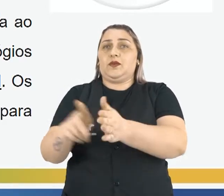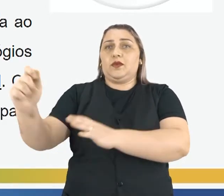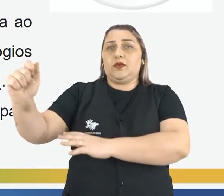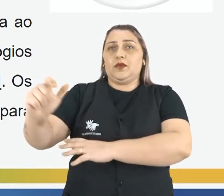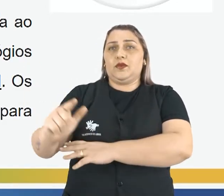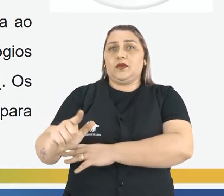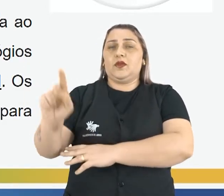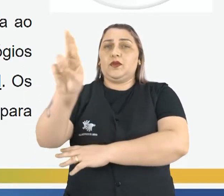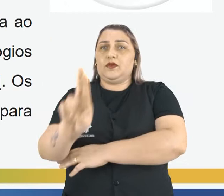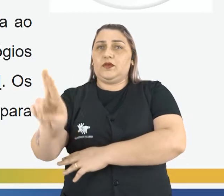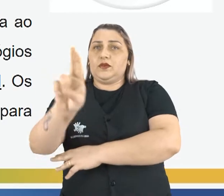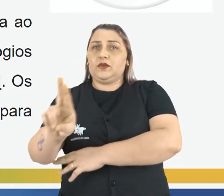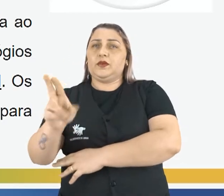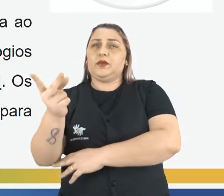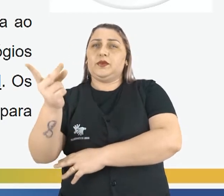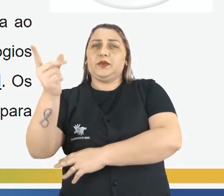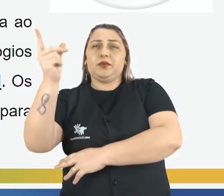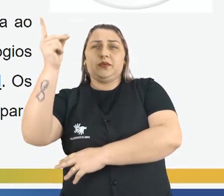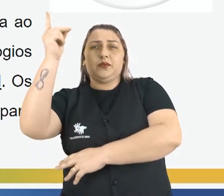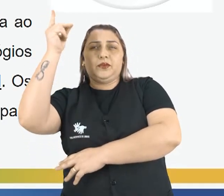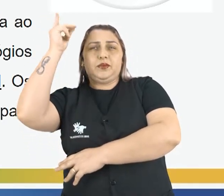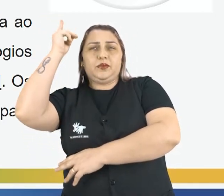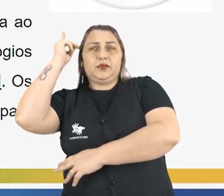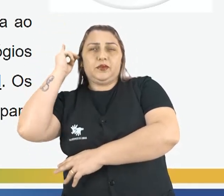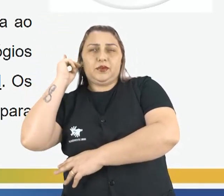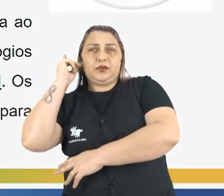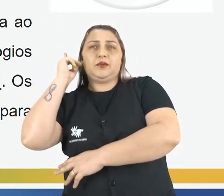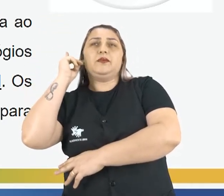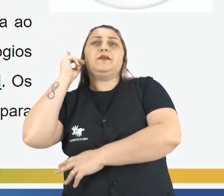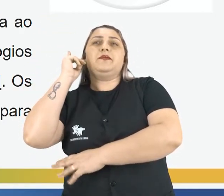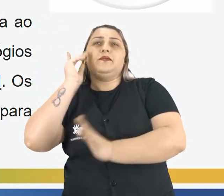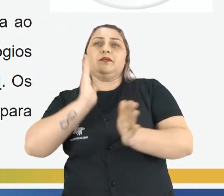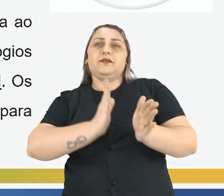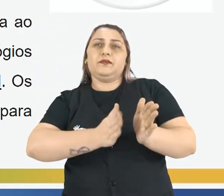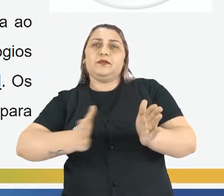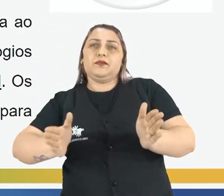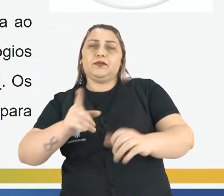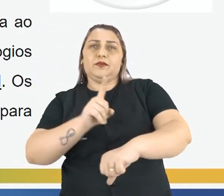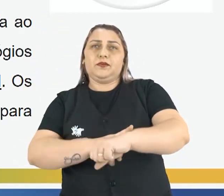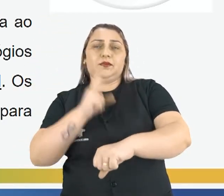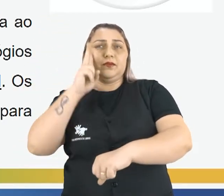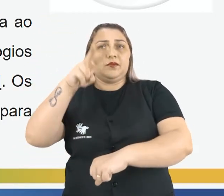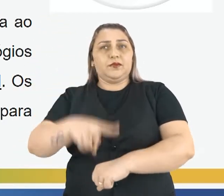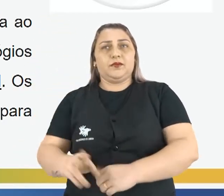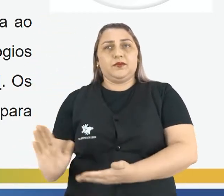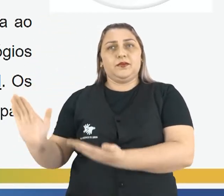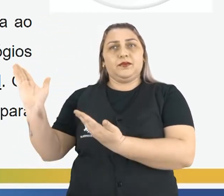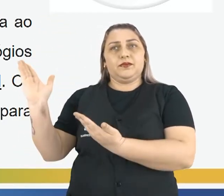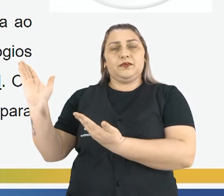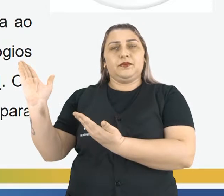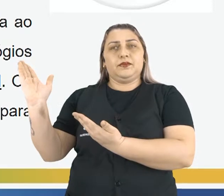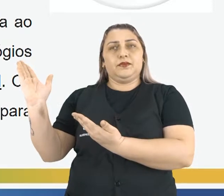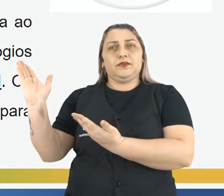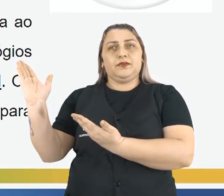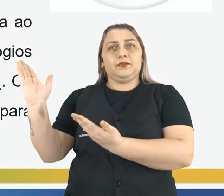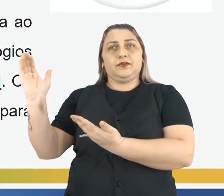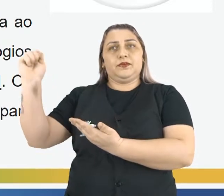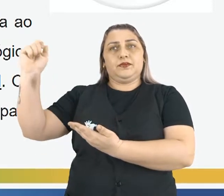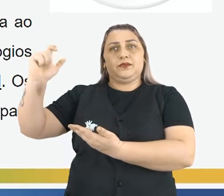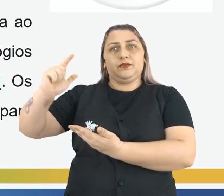foram usados por muitos anos para marcar o tempo. Vocês estão vendo aí na telinha? Olha só o